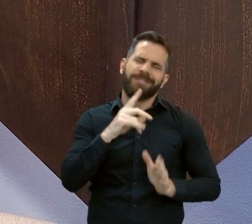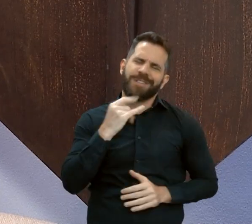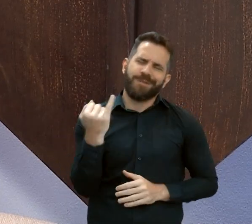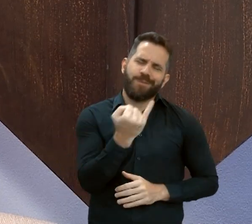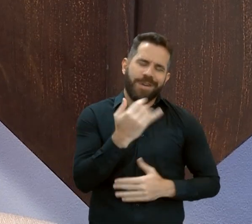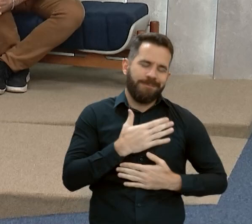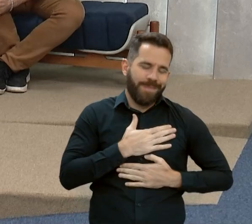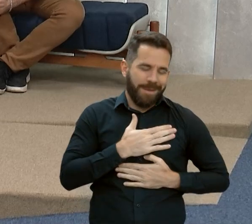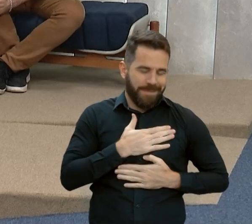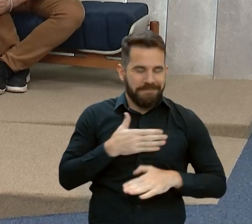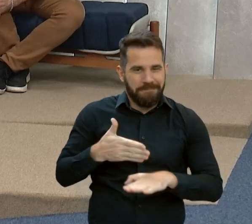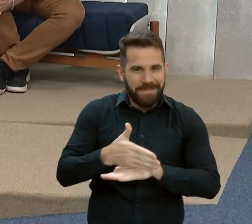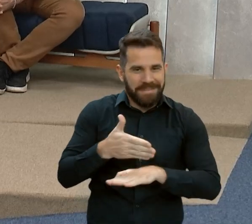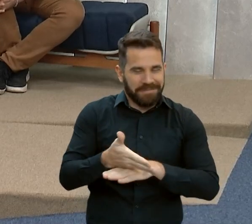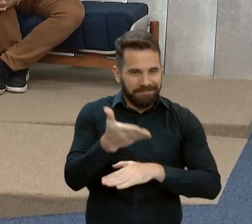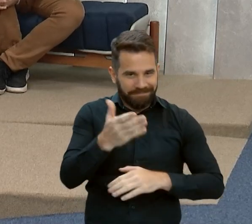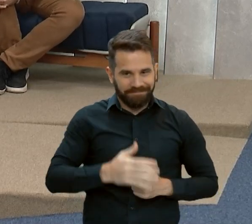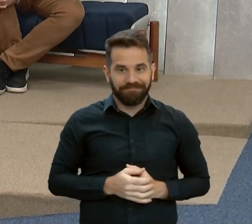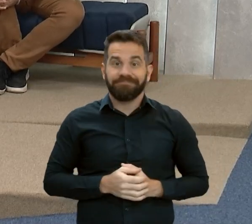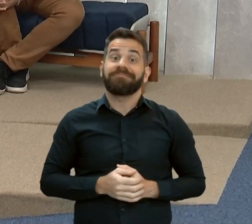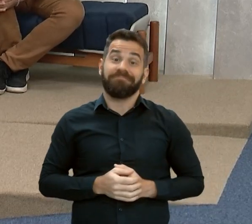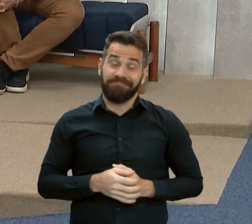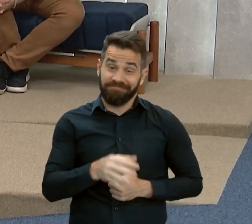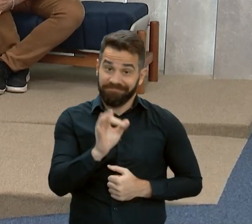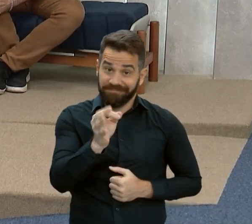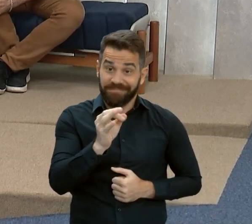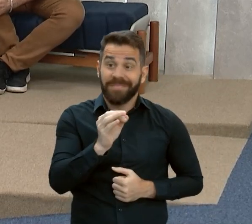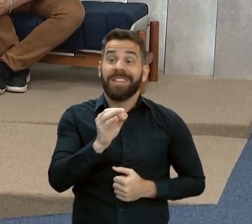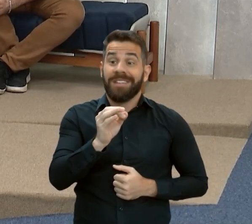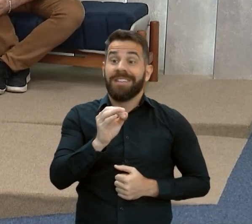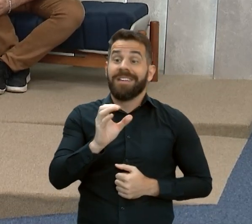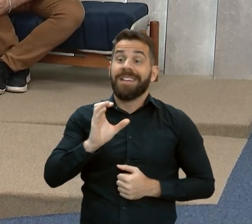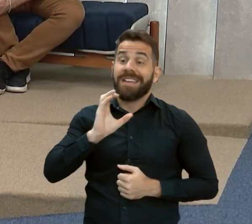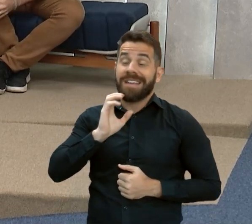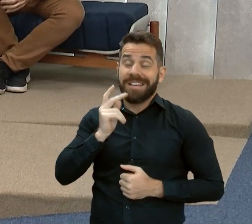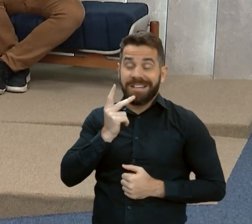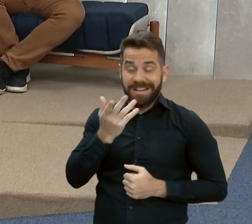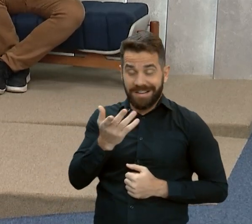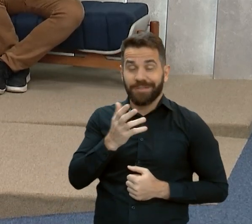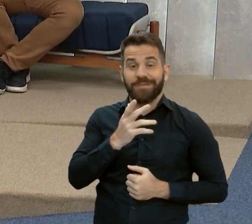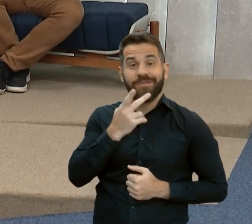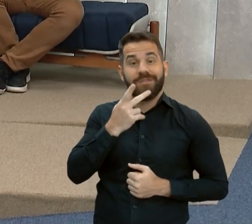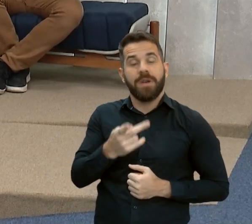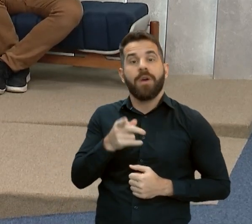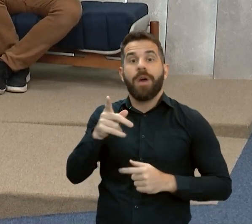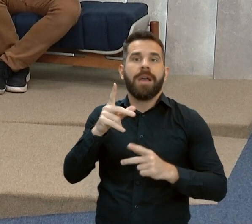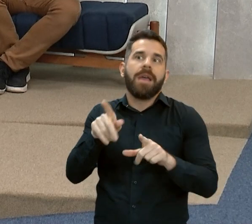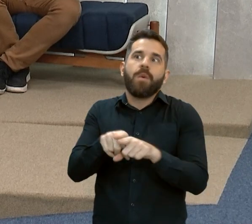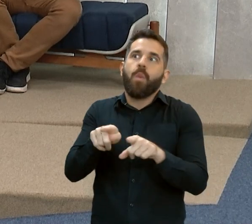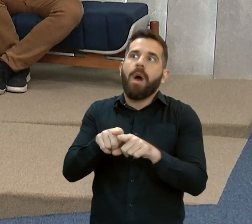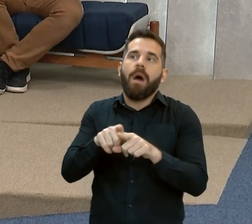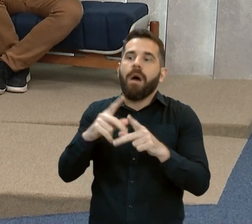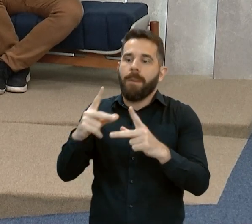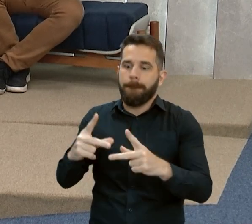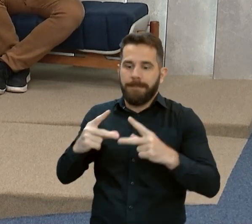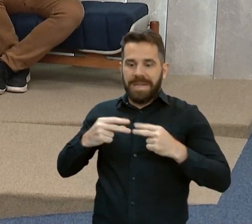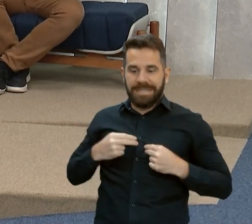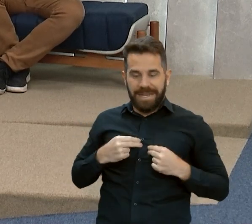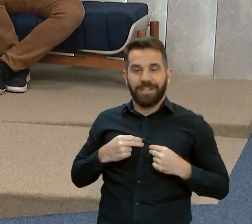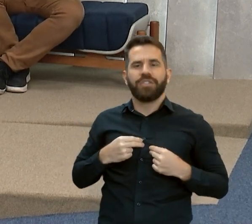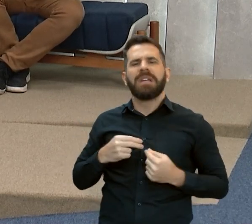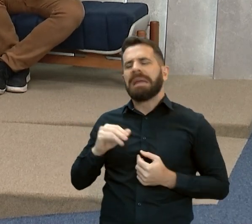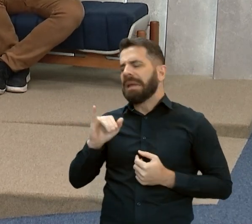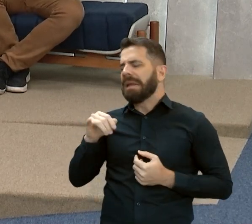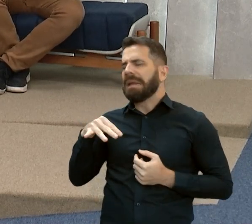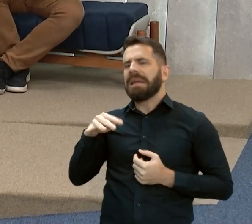Obrigado. Inclusive um presente para a gente também, para vocês que estão aí nos acompanhando. O interprograma, pessoal, são os programetes que passam entre